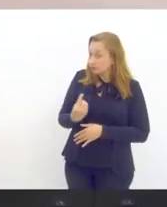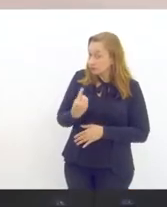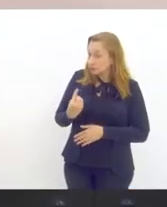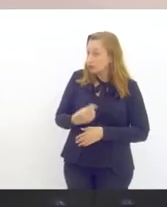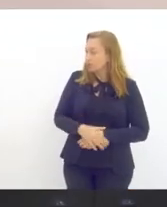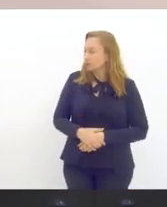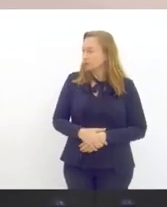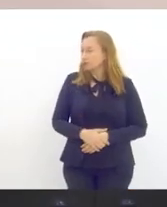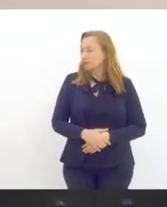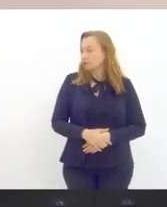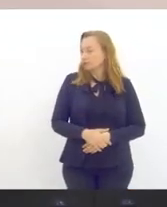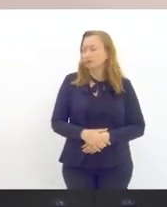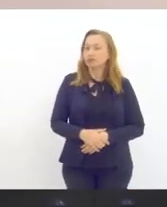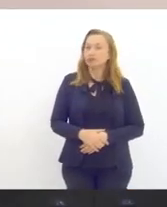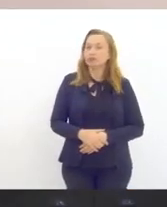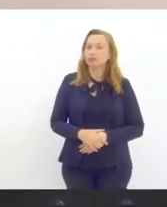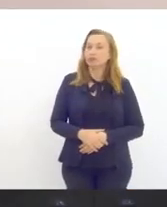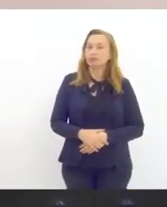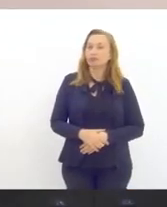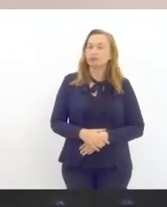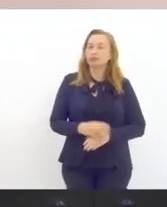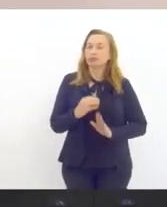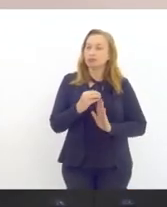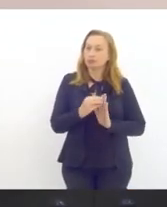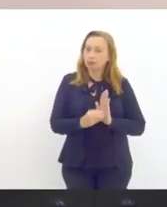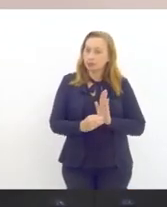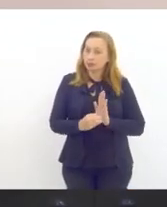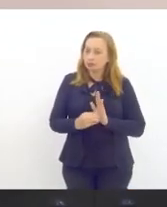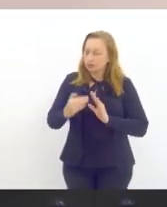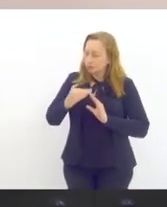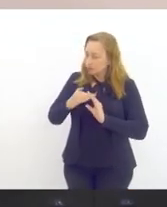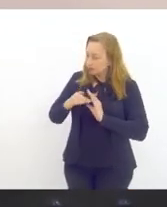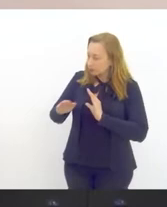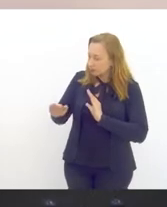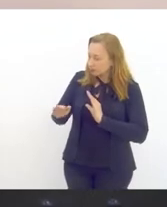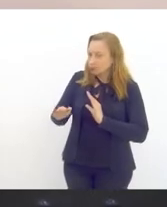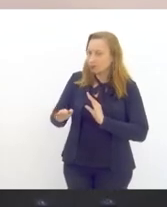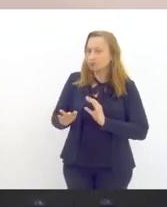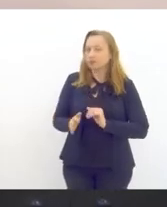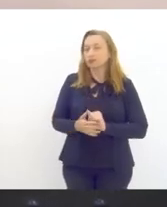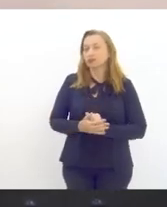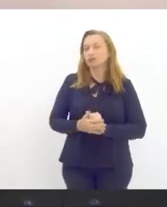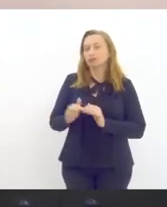emitíssemos um ofício à Vossa Excelência,